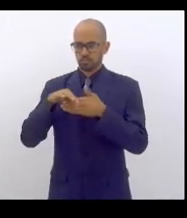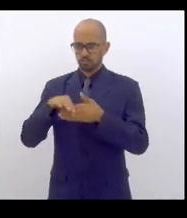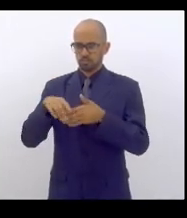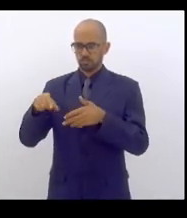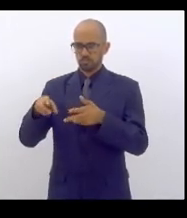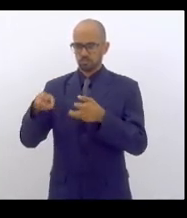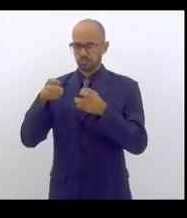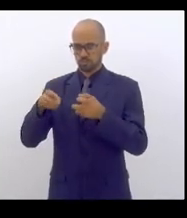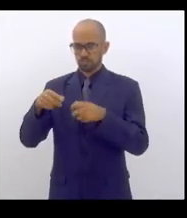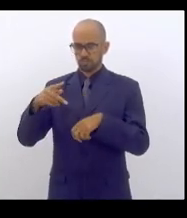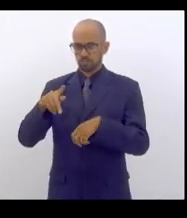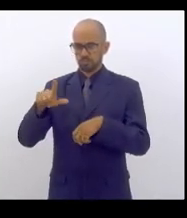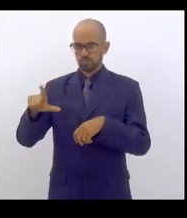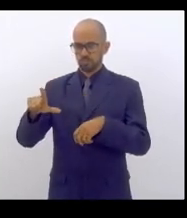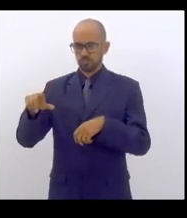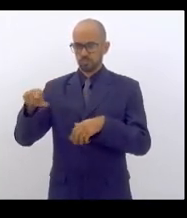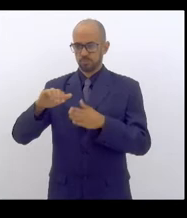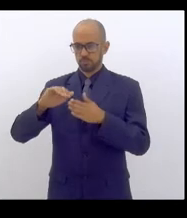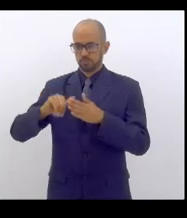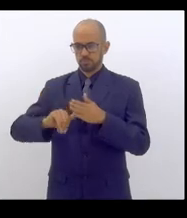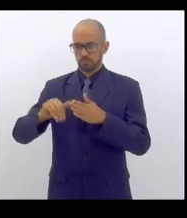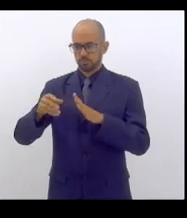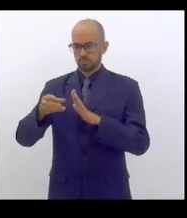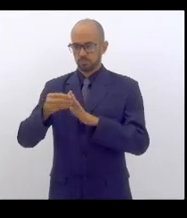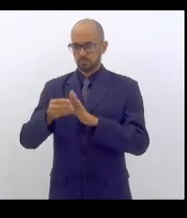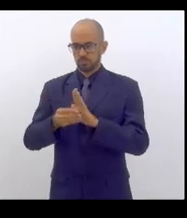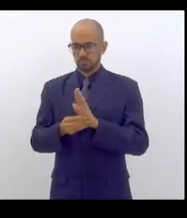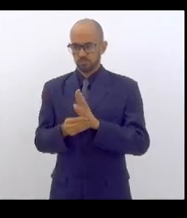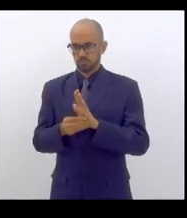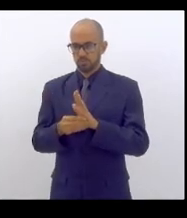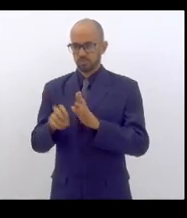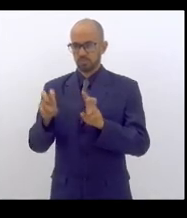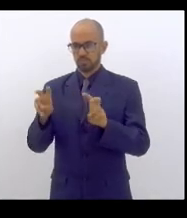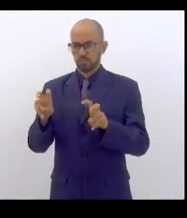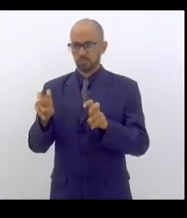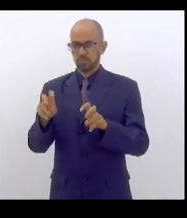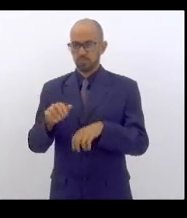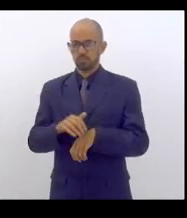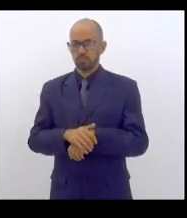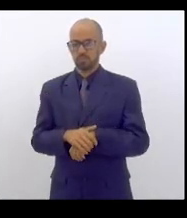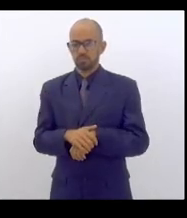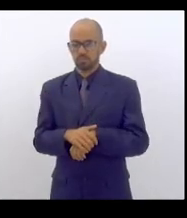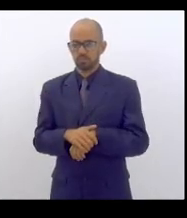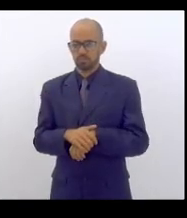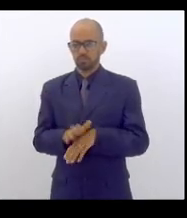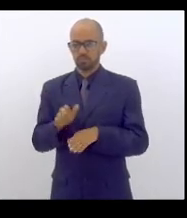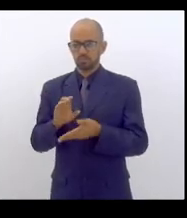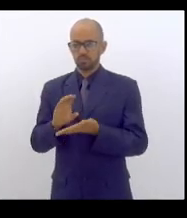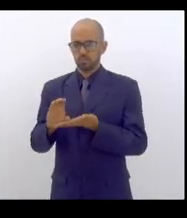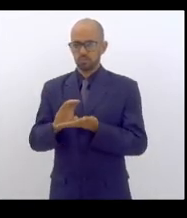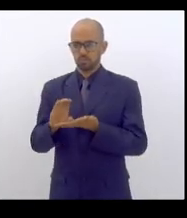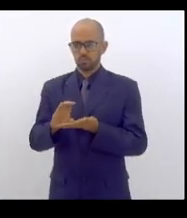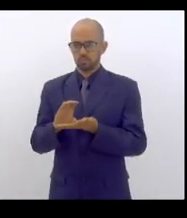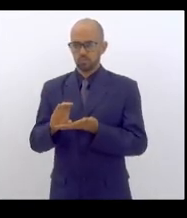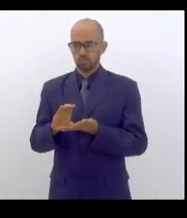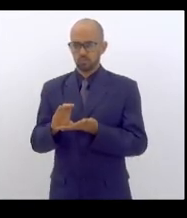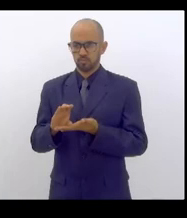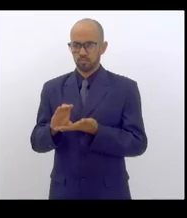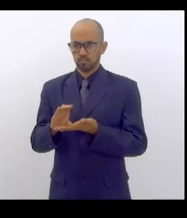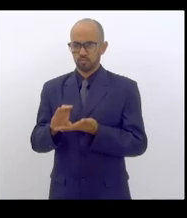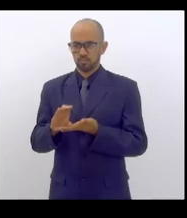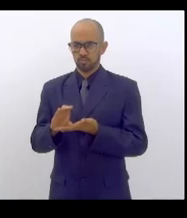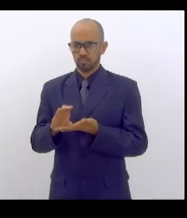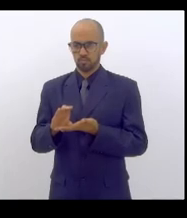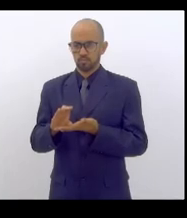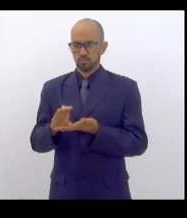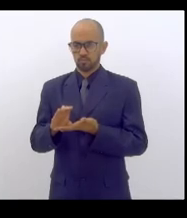Percebi que o projeto foi retirado de pauta a questão do conselho dos praças,